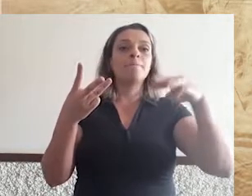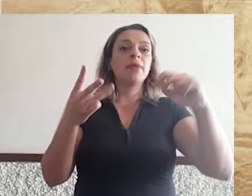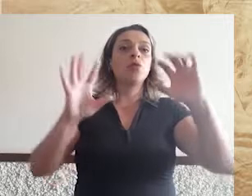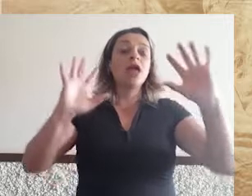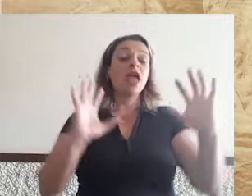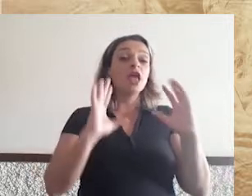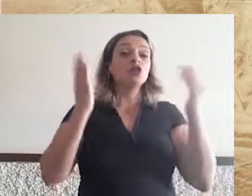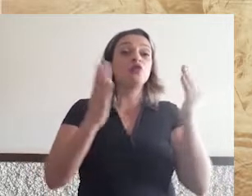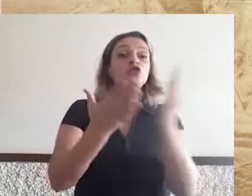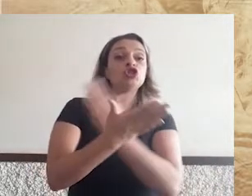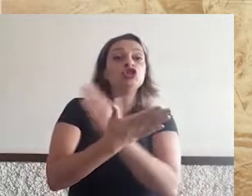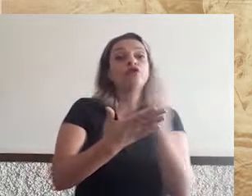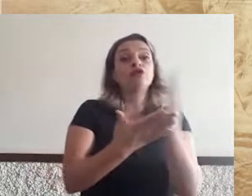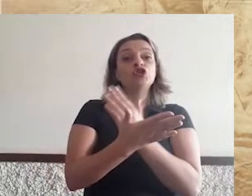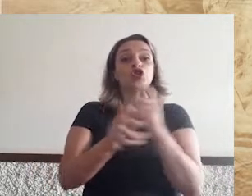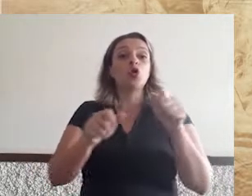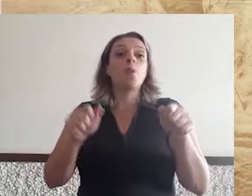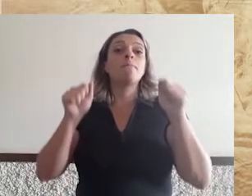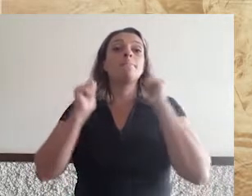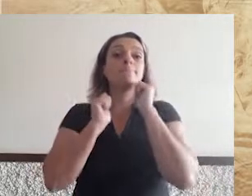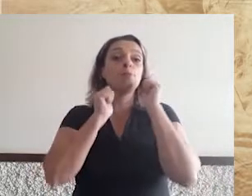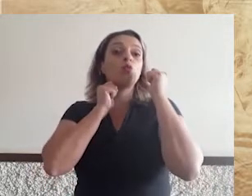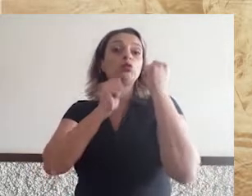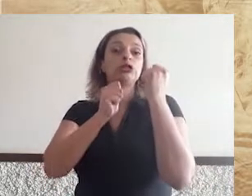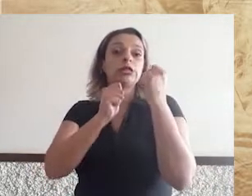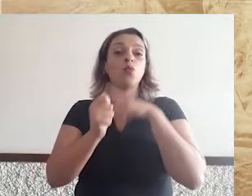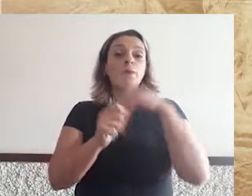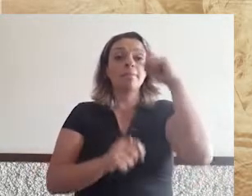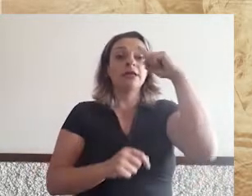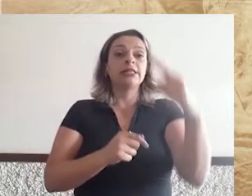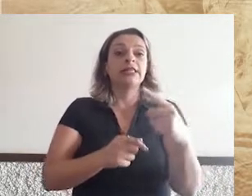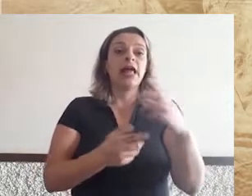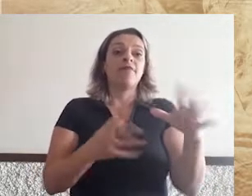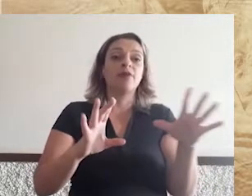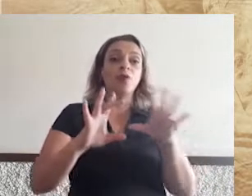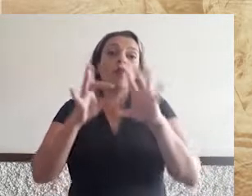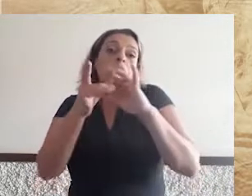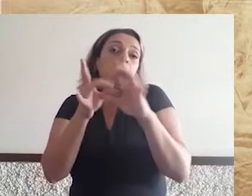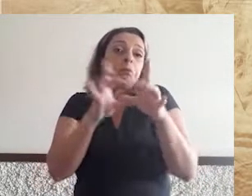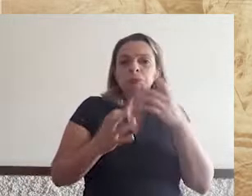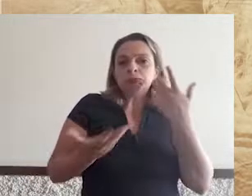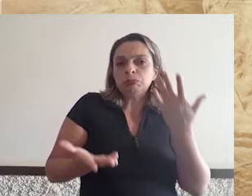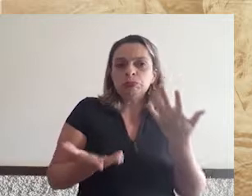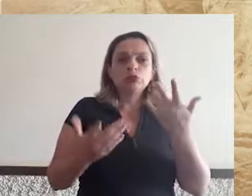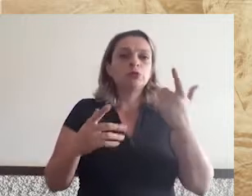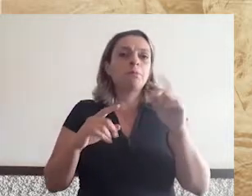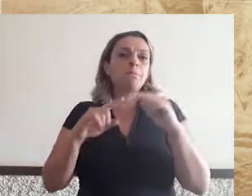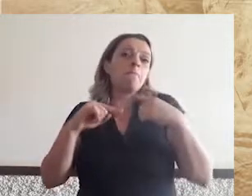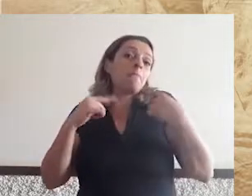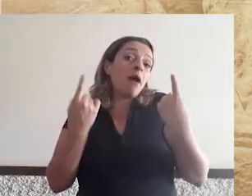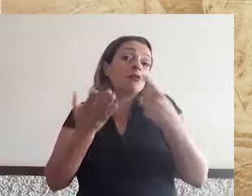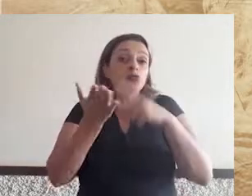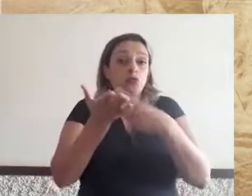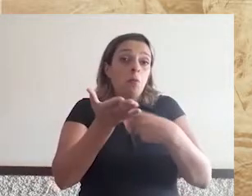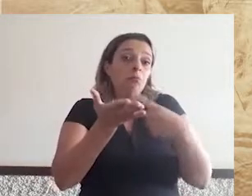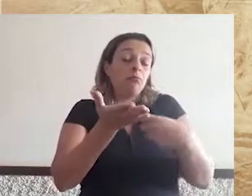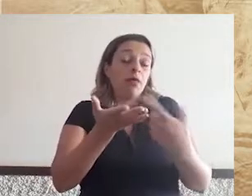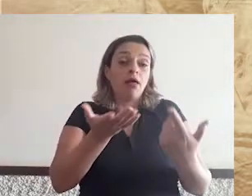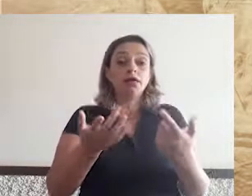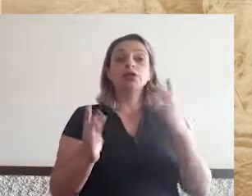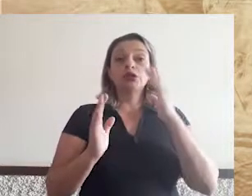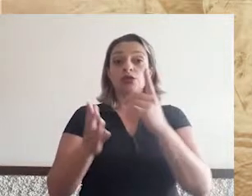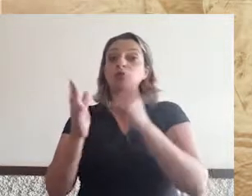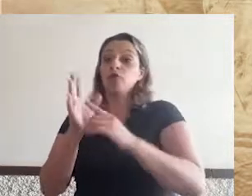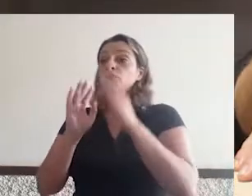resolveram dividir o poder de Roma entre eles. Uma aliança informal, onde cada qual vai